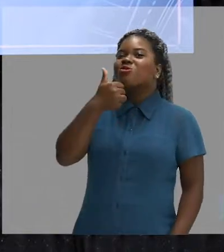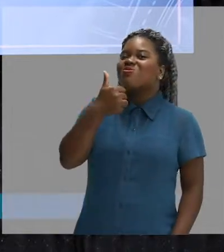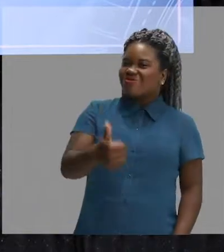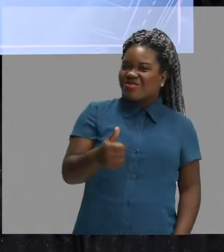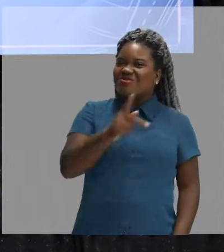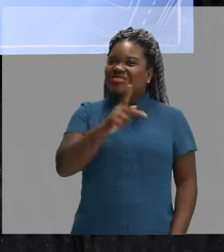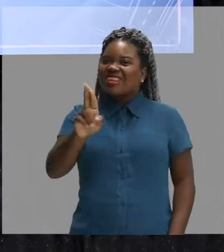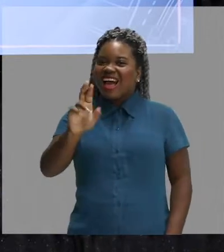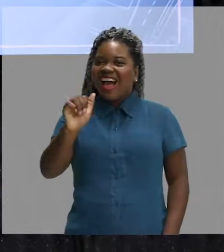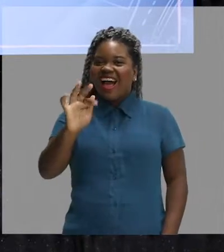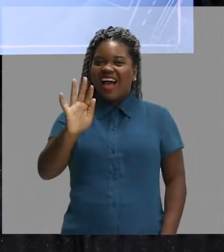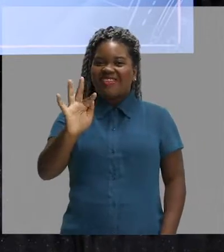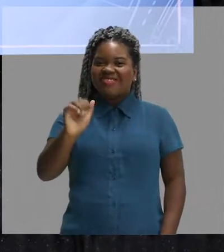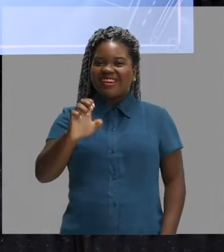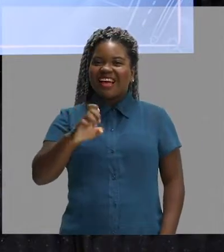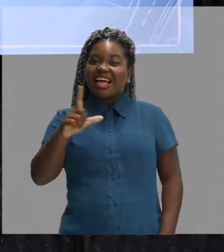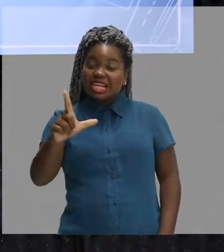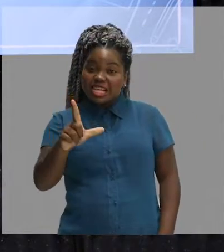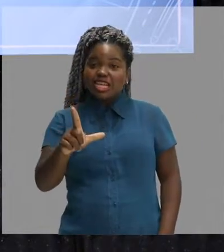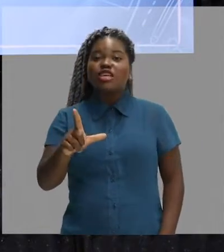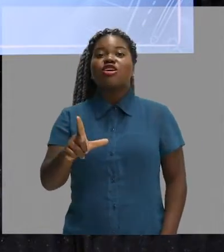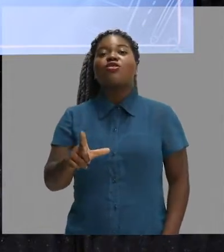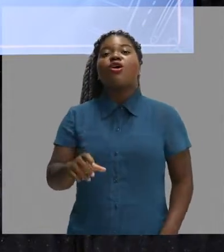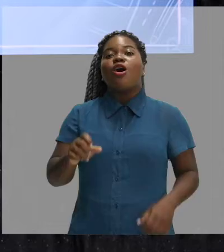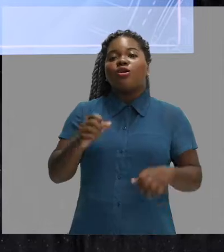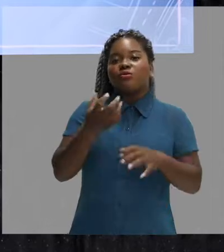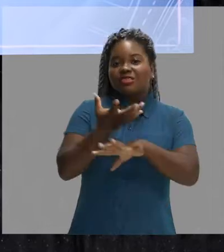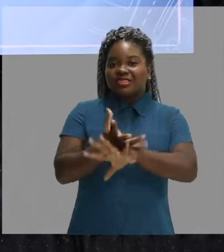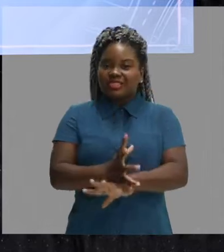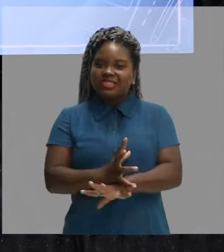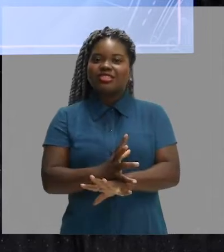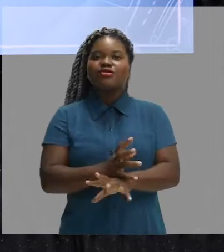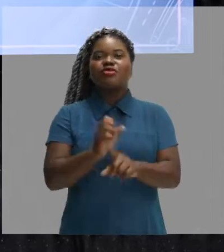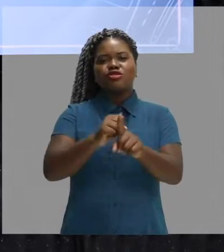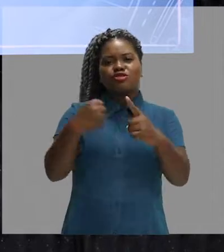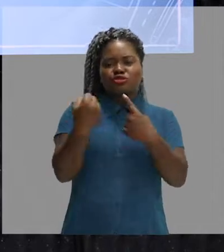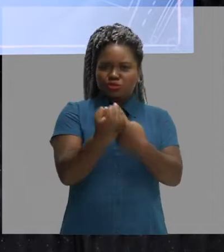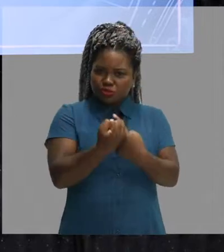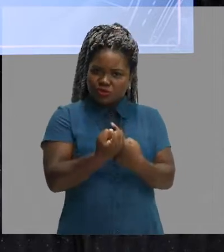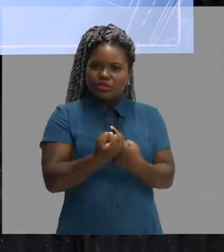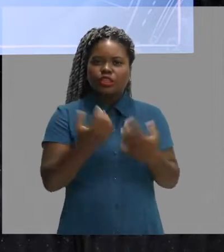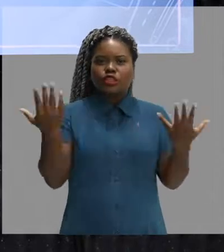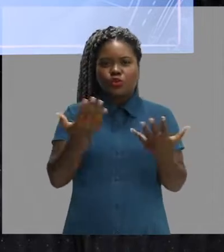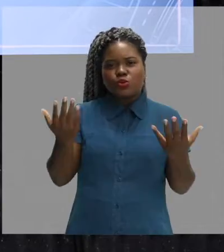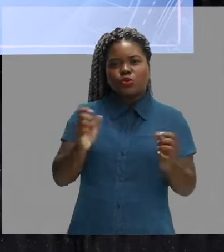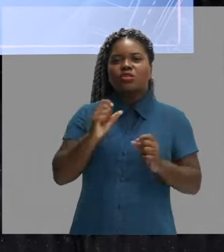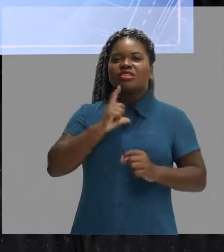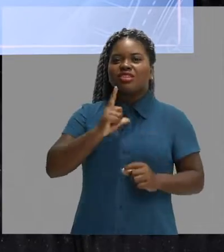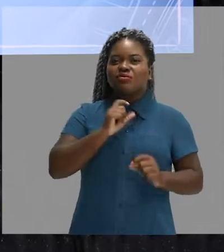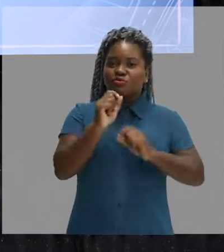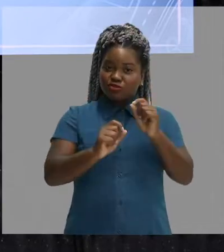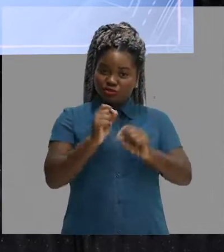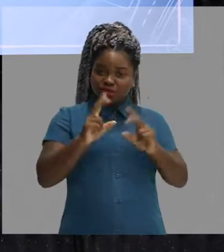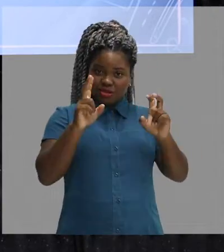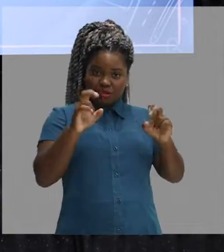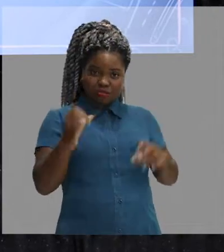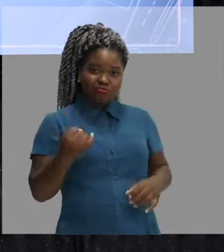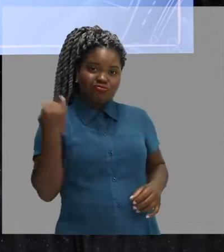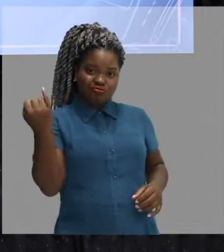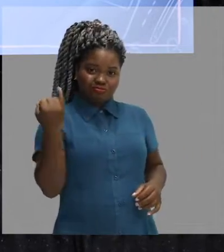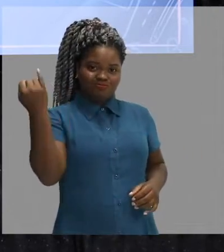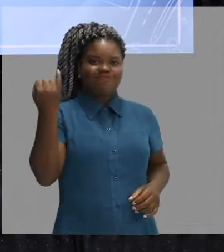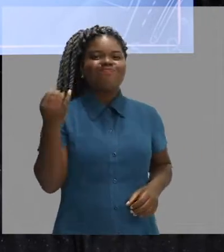tudo bem? Professor Rafael Carlos de Sociologia mais uma vez aqui com vocês na área e hoje a gente vai falar sobre um assunto que é muito